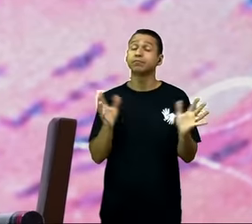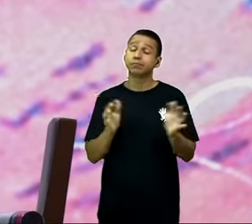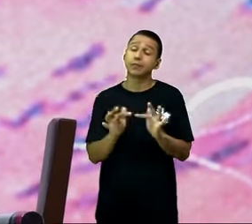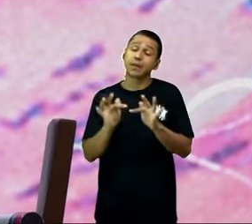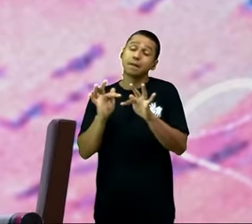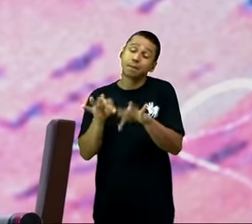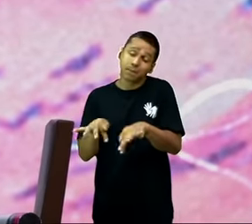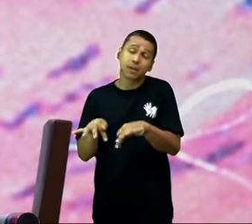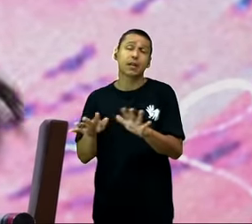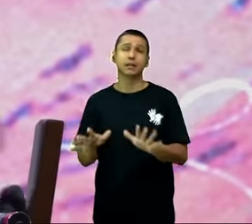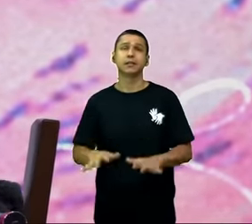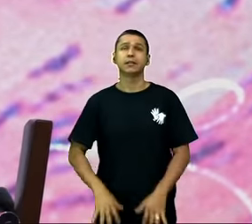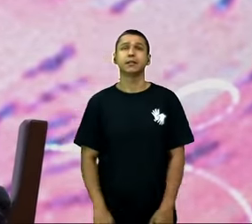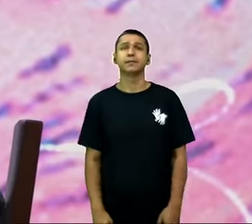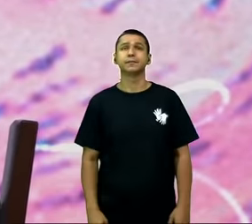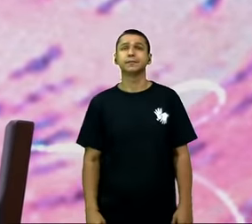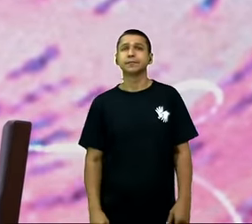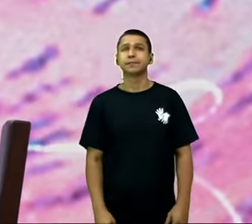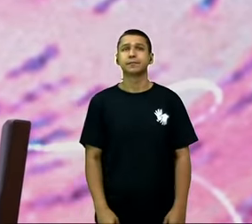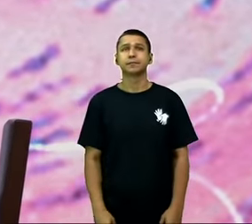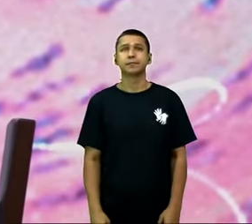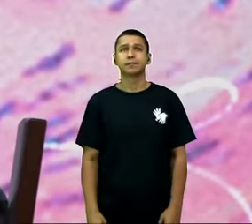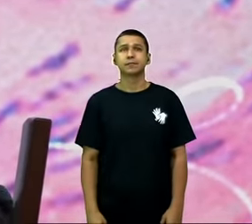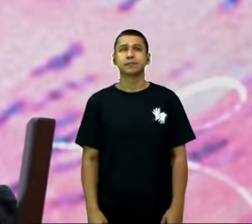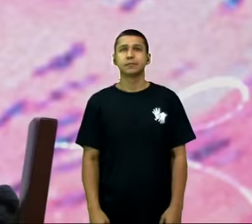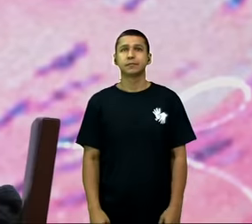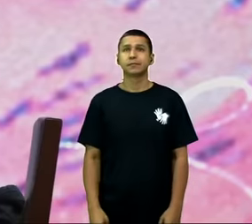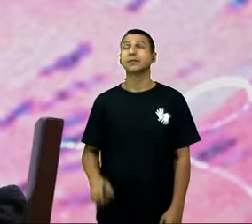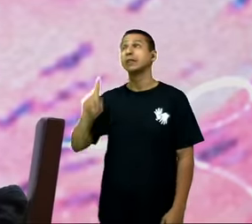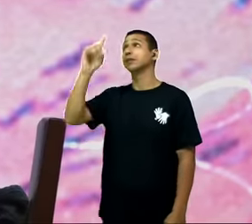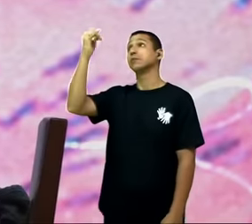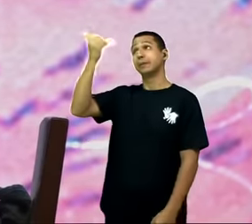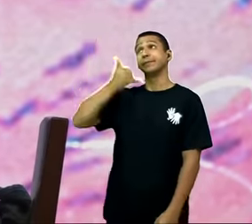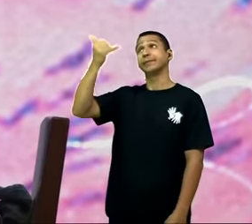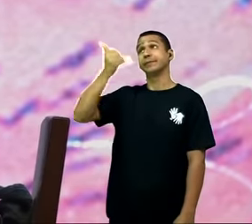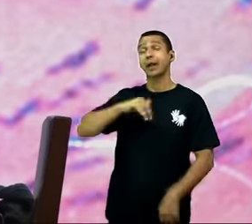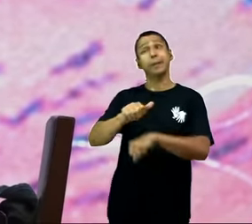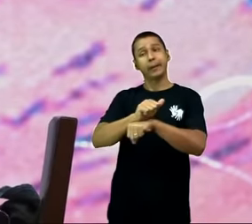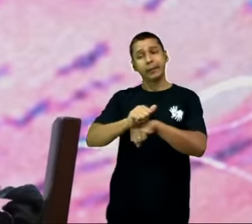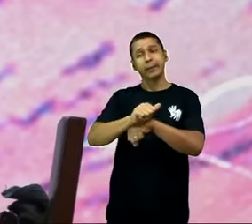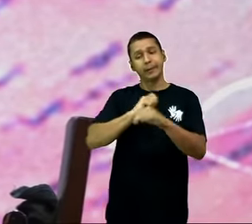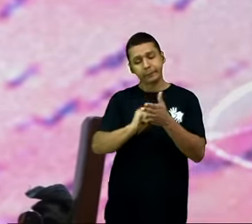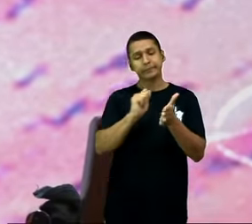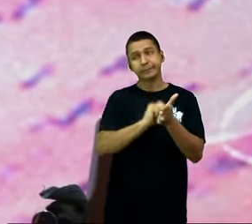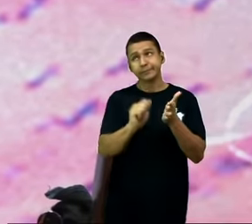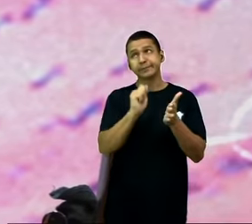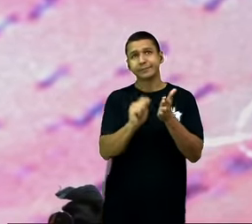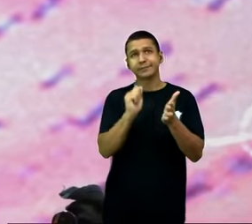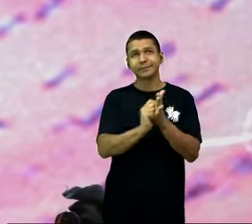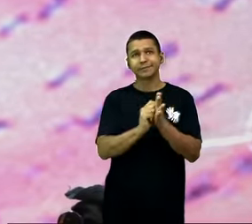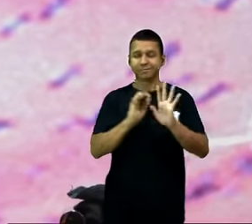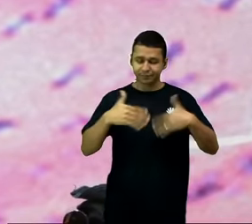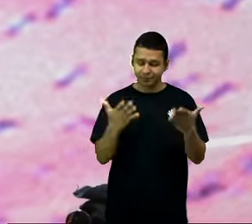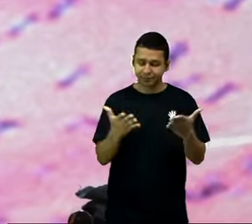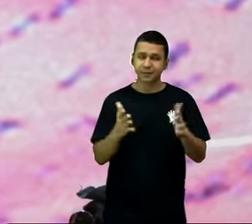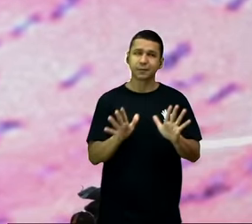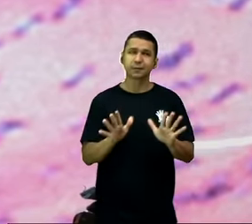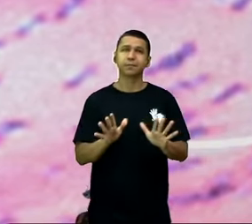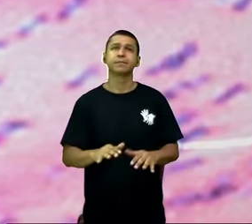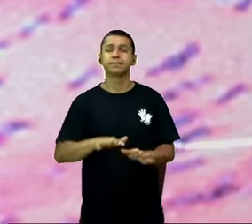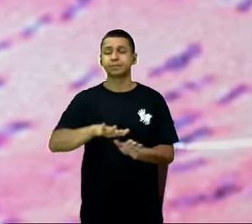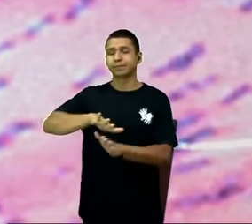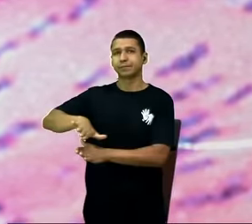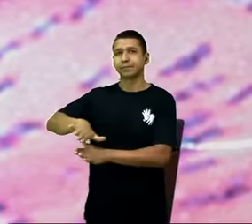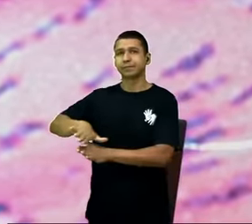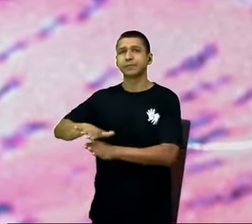não consigo. Toda hora Deus assim, ó, Abraão, anota aí, Abraão. Nós chegamos no ponto da história de Abraão.